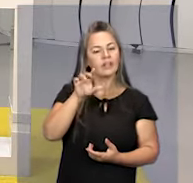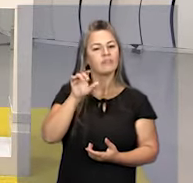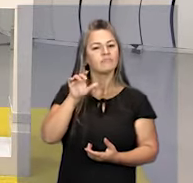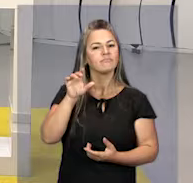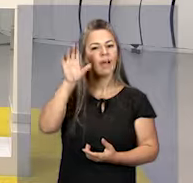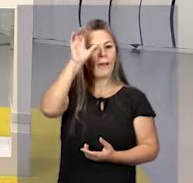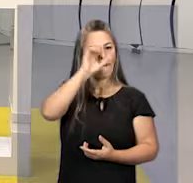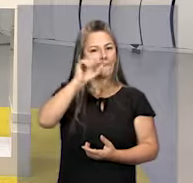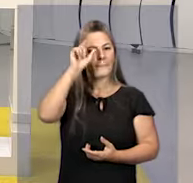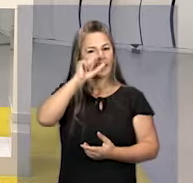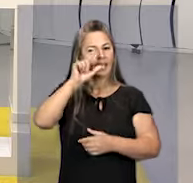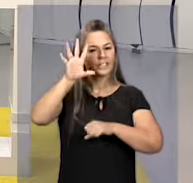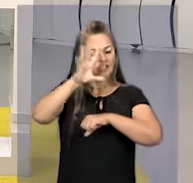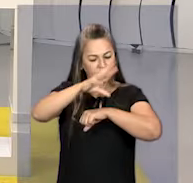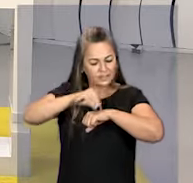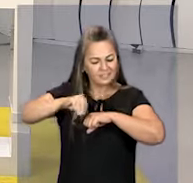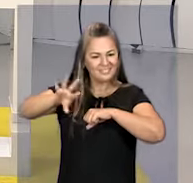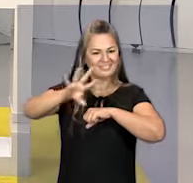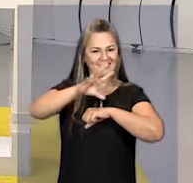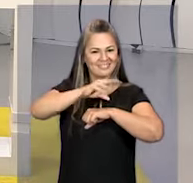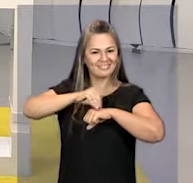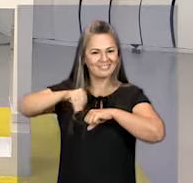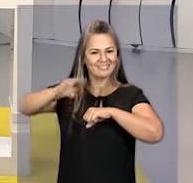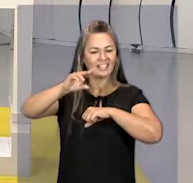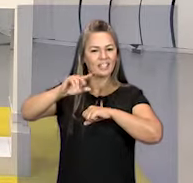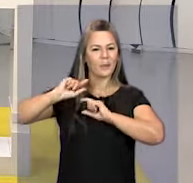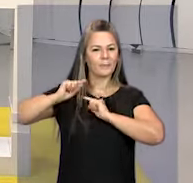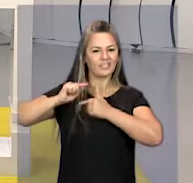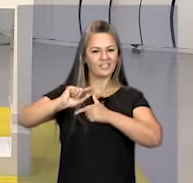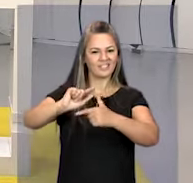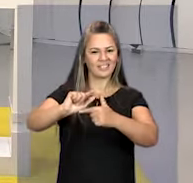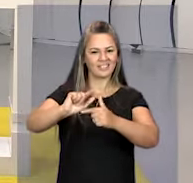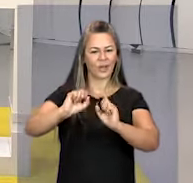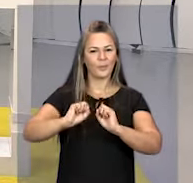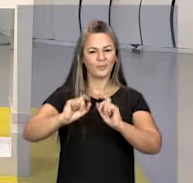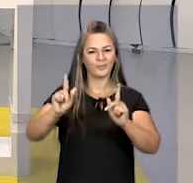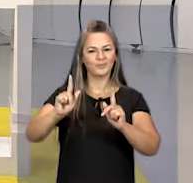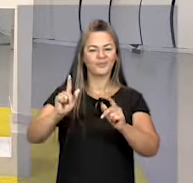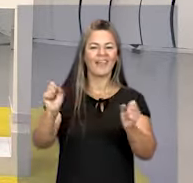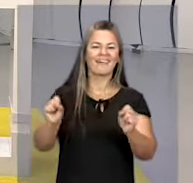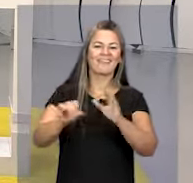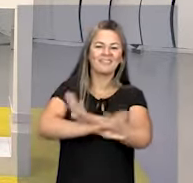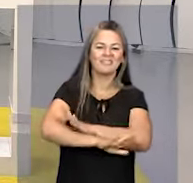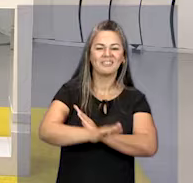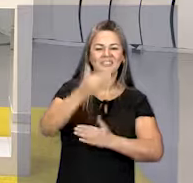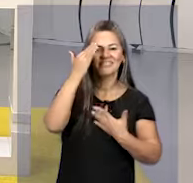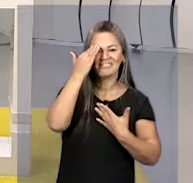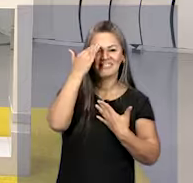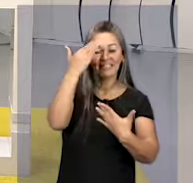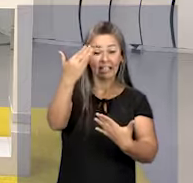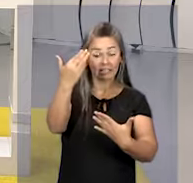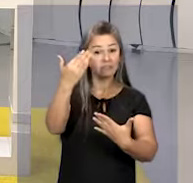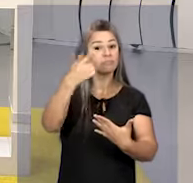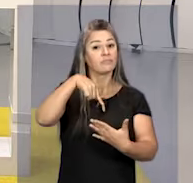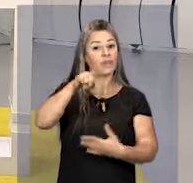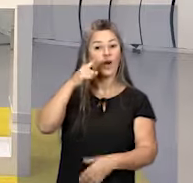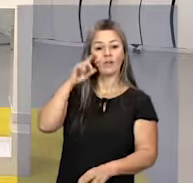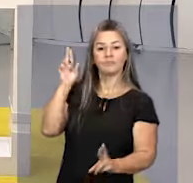e contar as histórias para gerações futuras. Por hoje é só, muito obrigada. Essas são as nossas